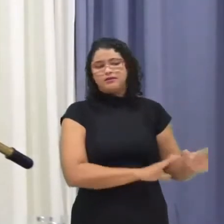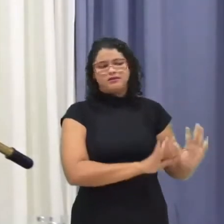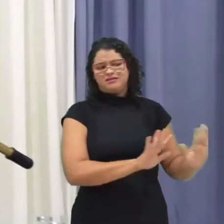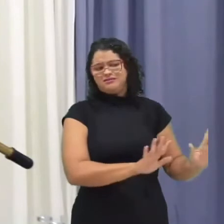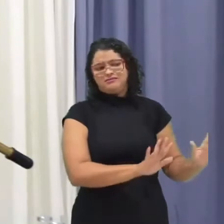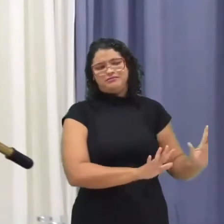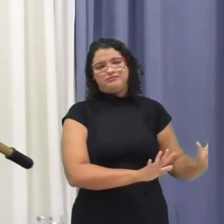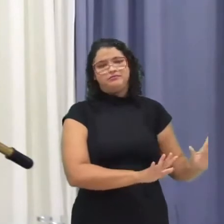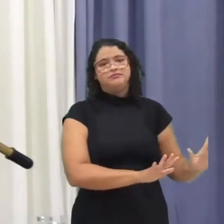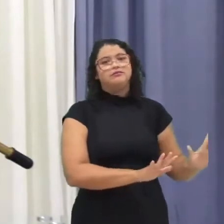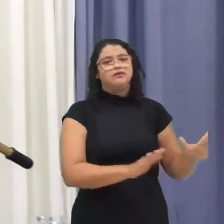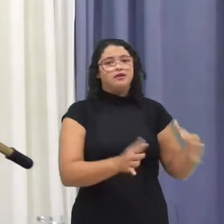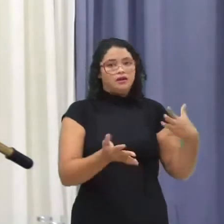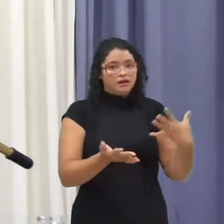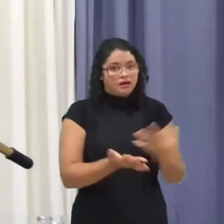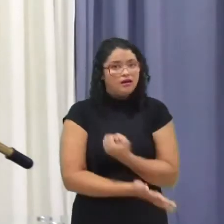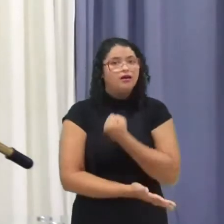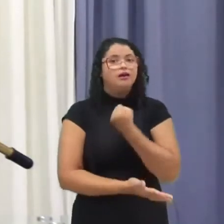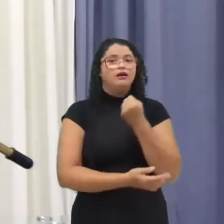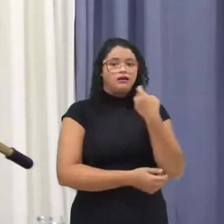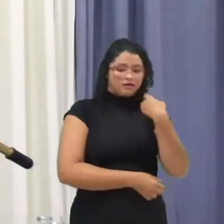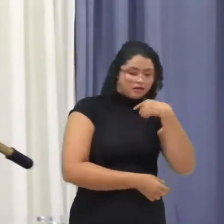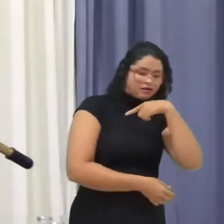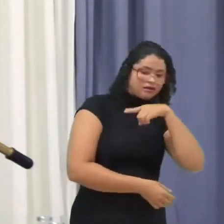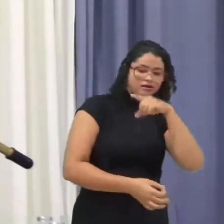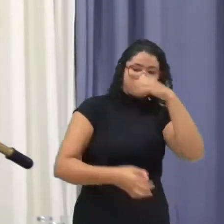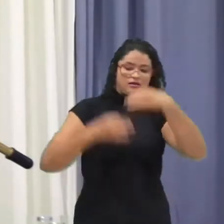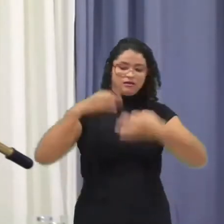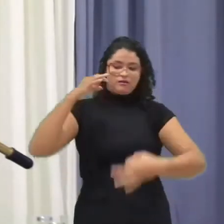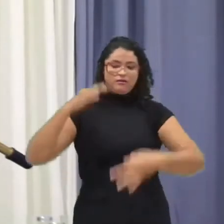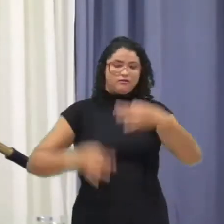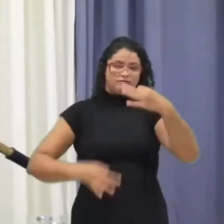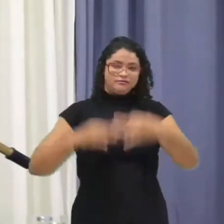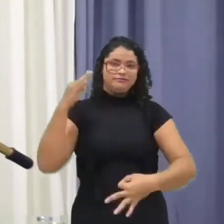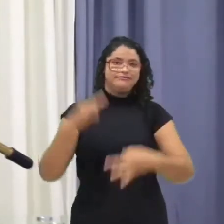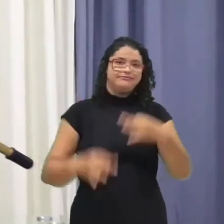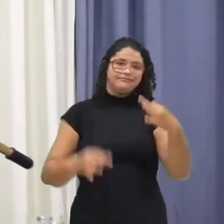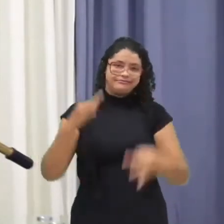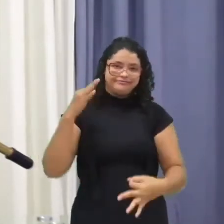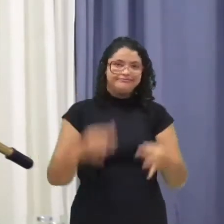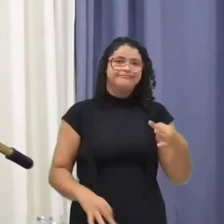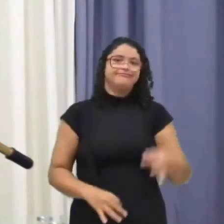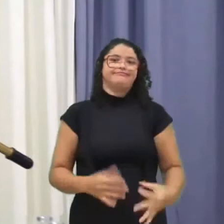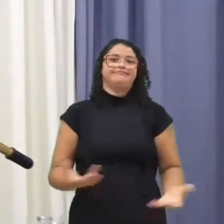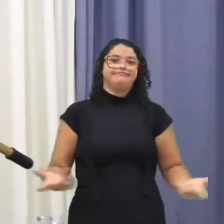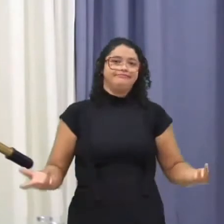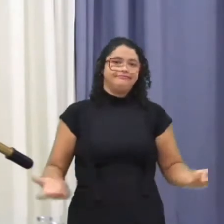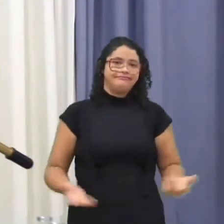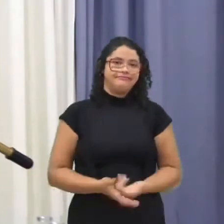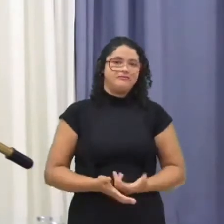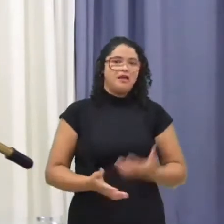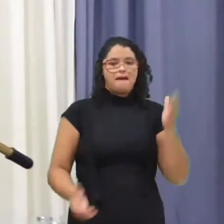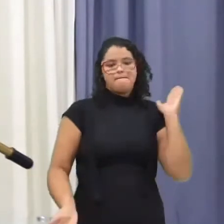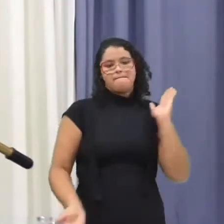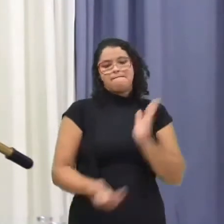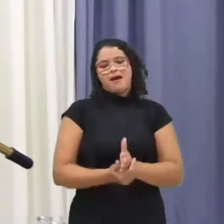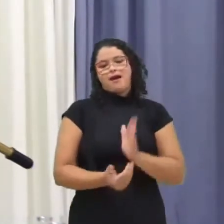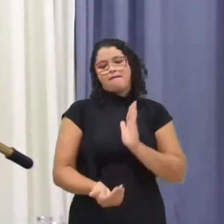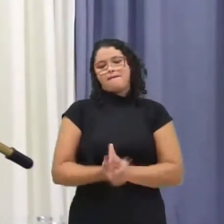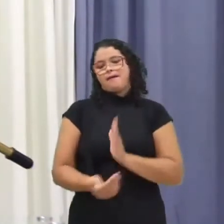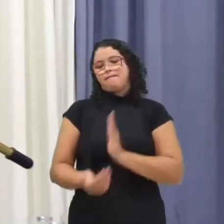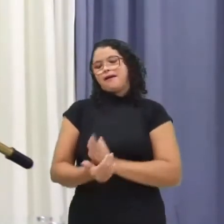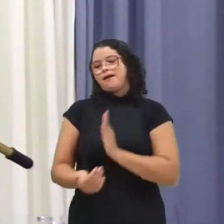arrebatados, iremos para o tribunal de Cristo. Esse tribunal não é para ser condenado, descer do